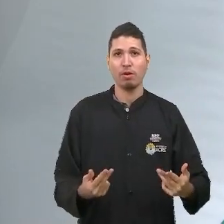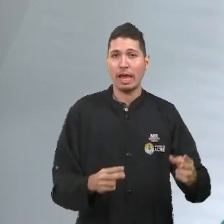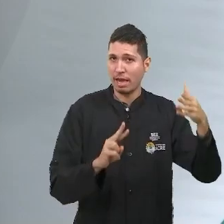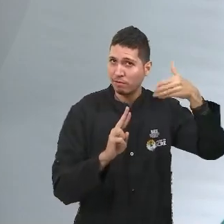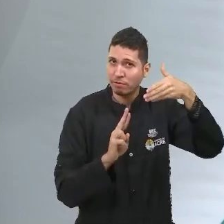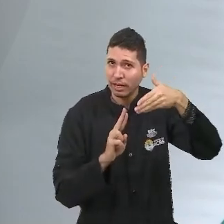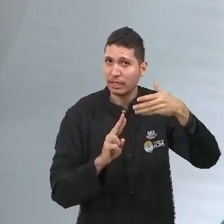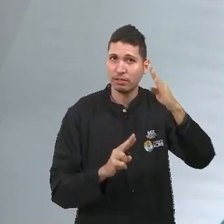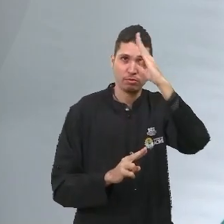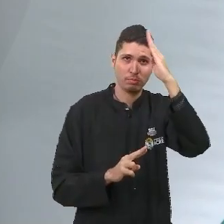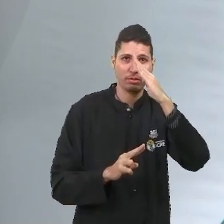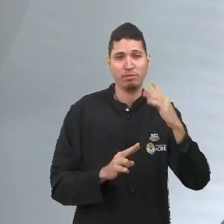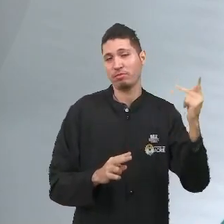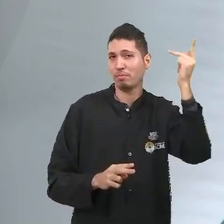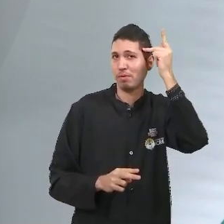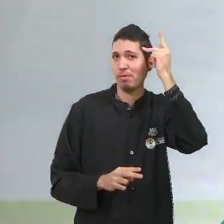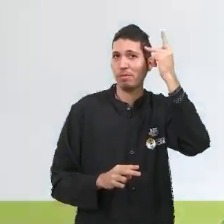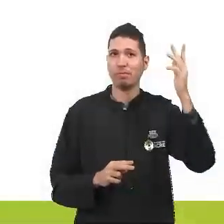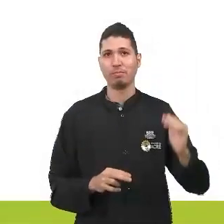Brasil, Brasília.